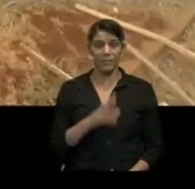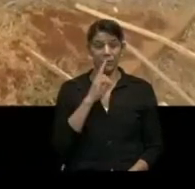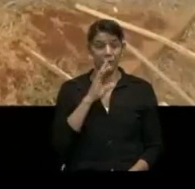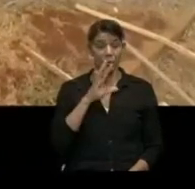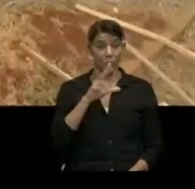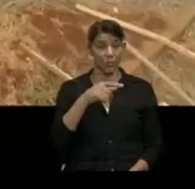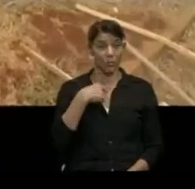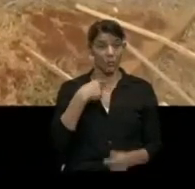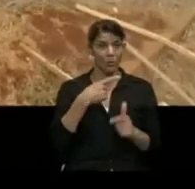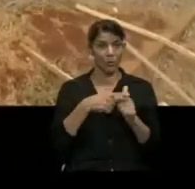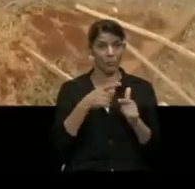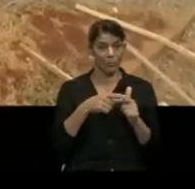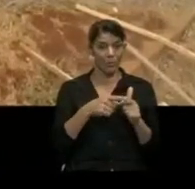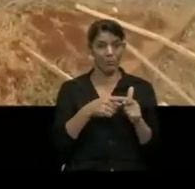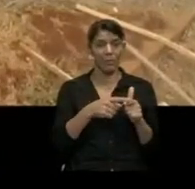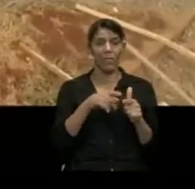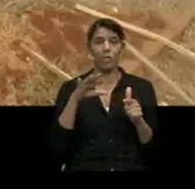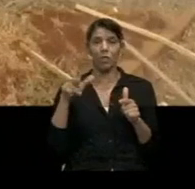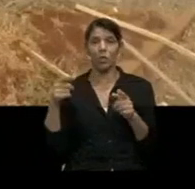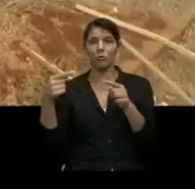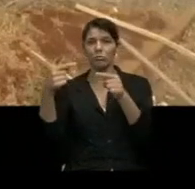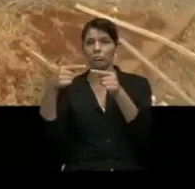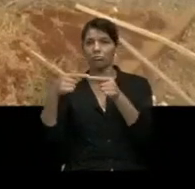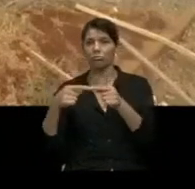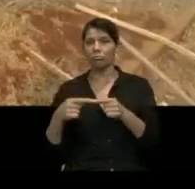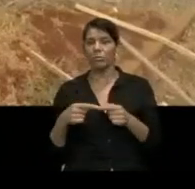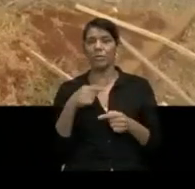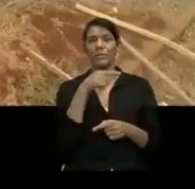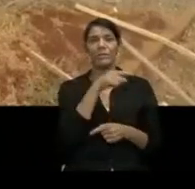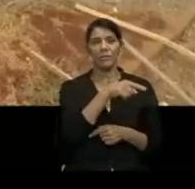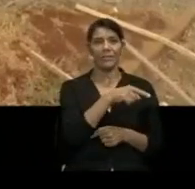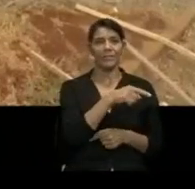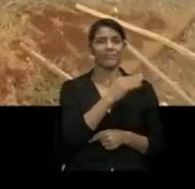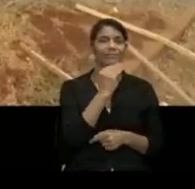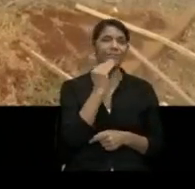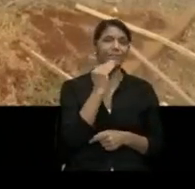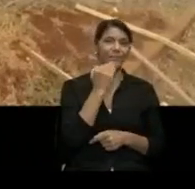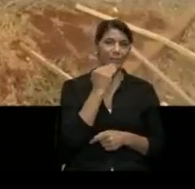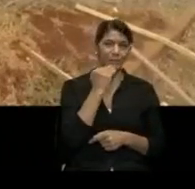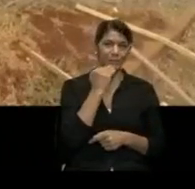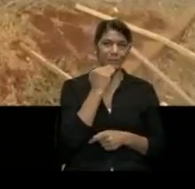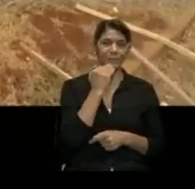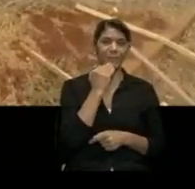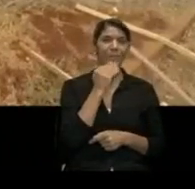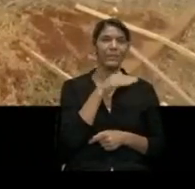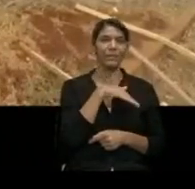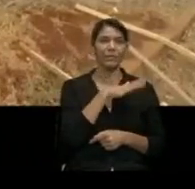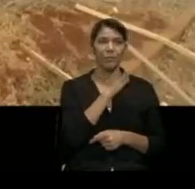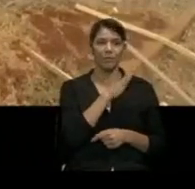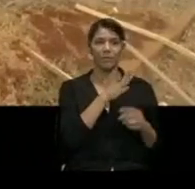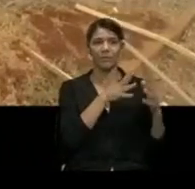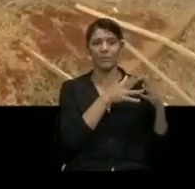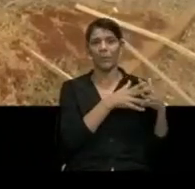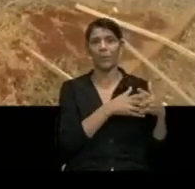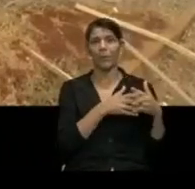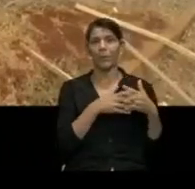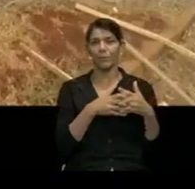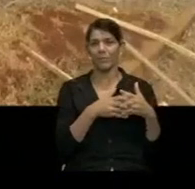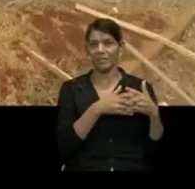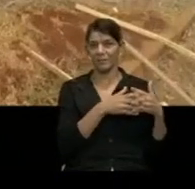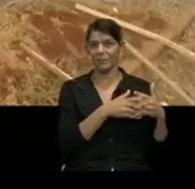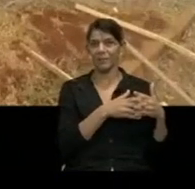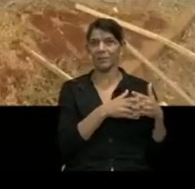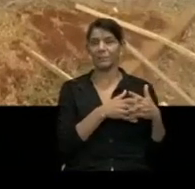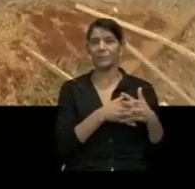Que todos os demais estavam nivelados, com exceção daquele ponto que o professor comentou que era o mais complicadinho ali do